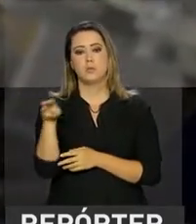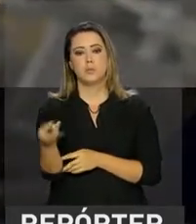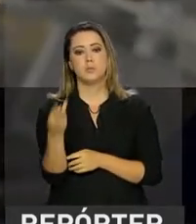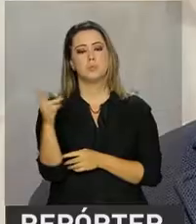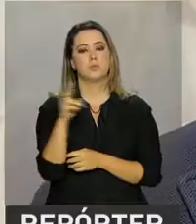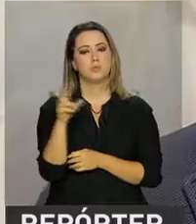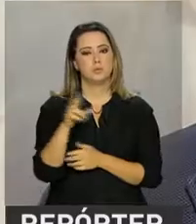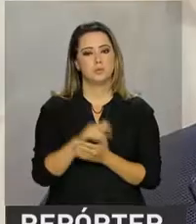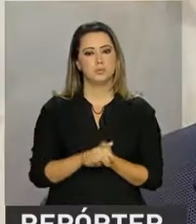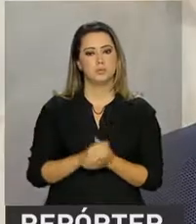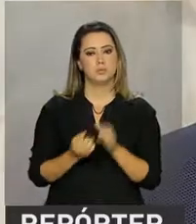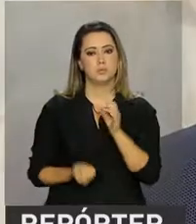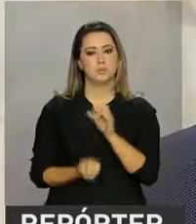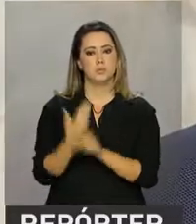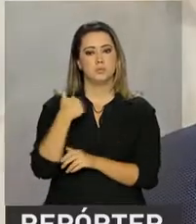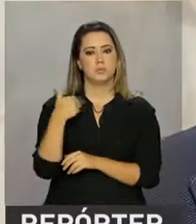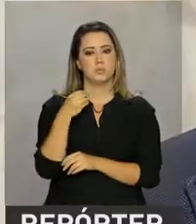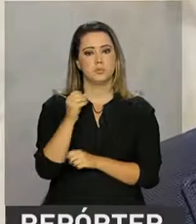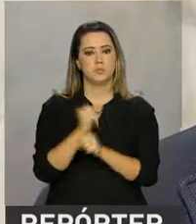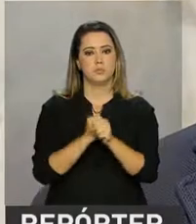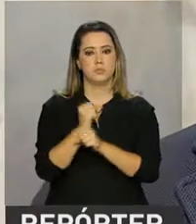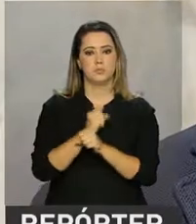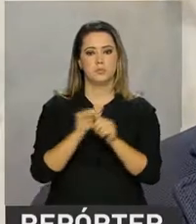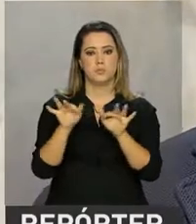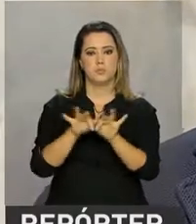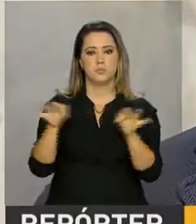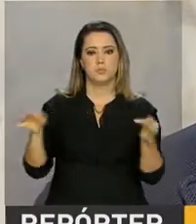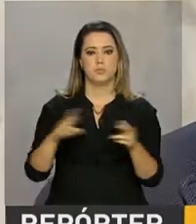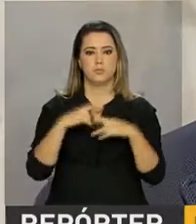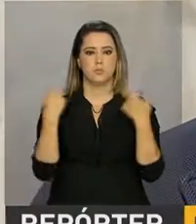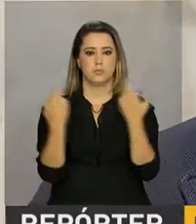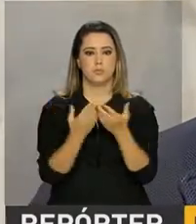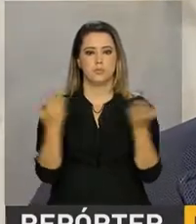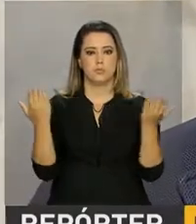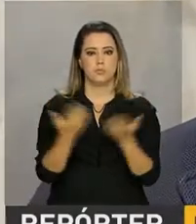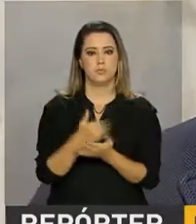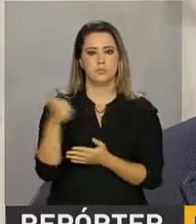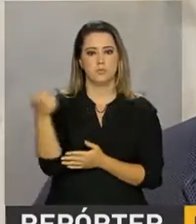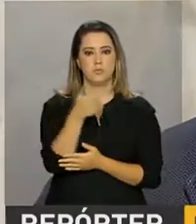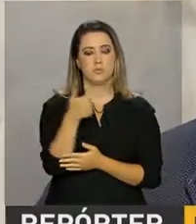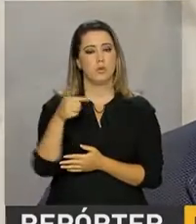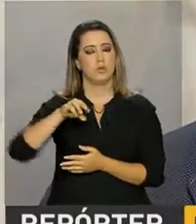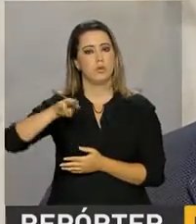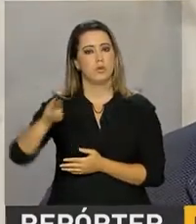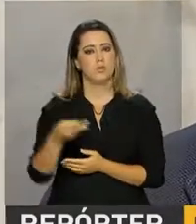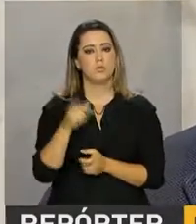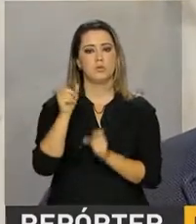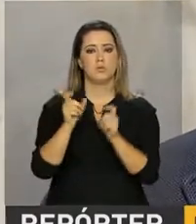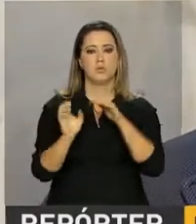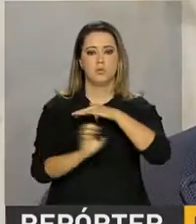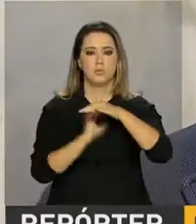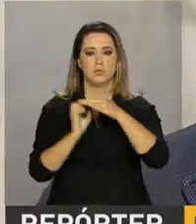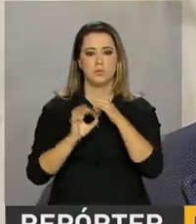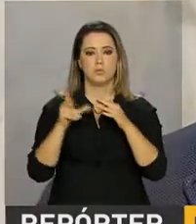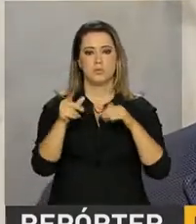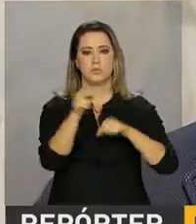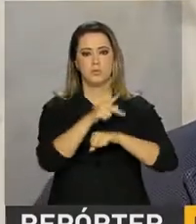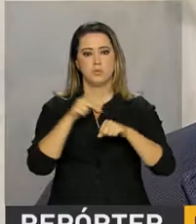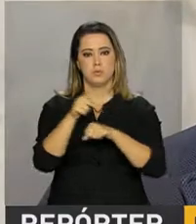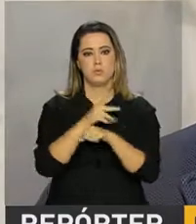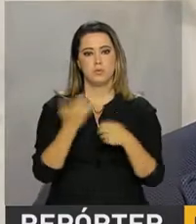mil reais criado há dez anos o supersimples reúne hoje 12 milhões de empresas em todo o país